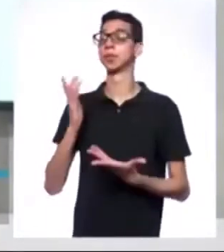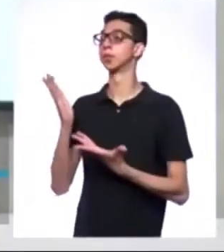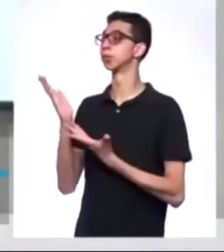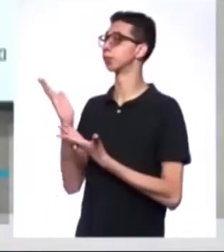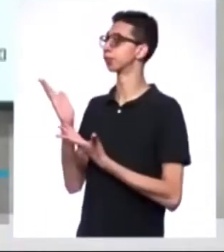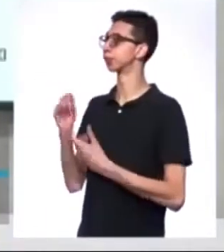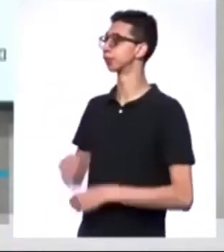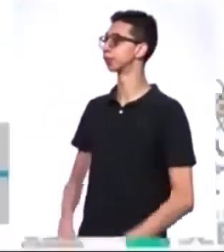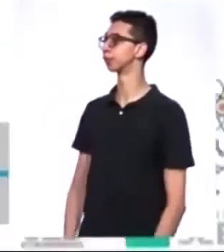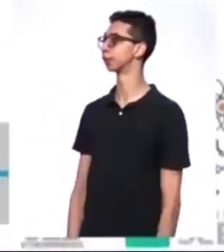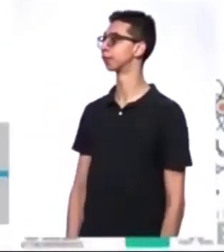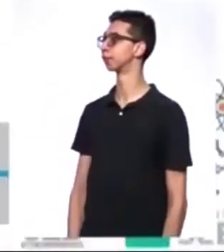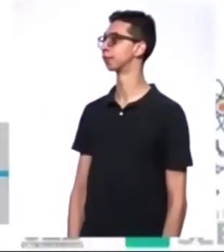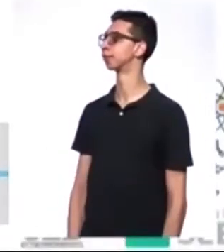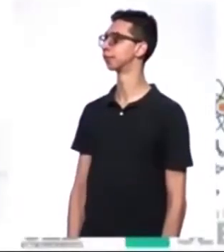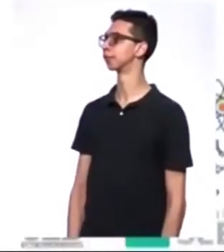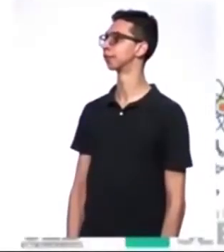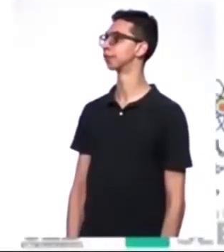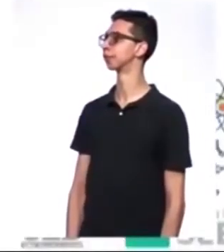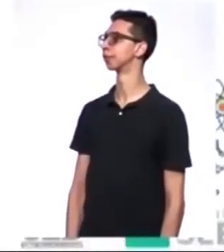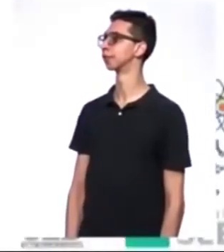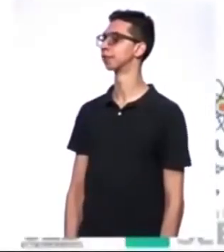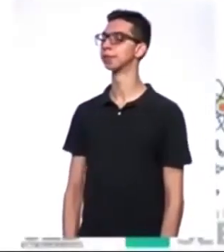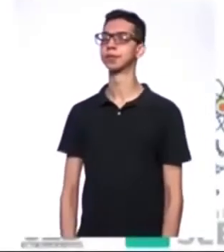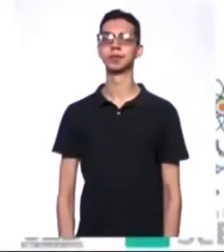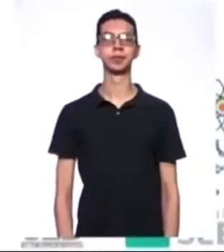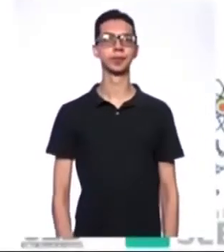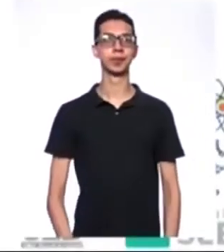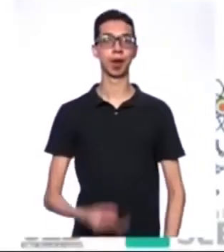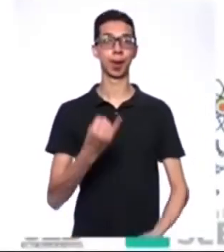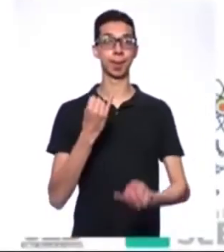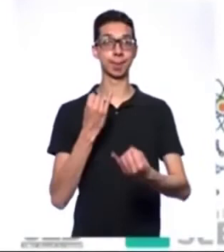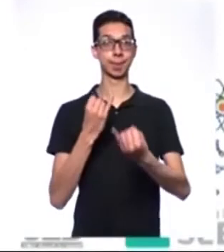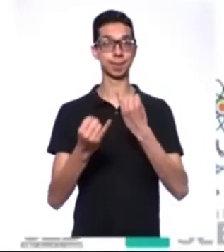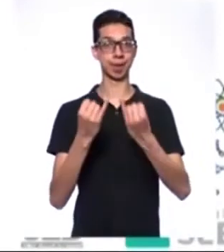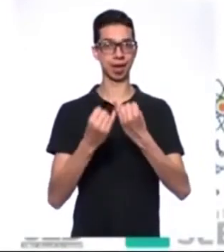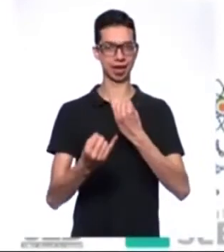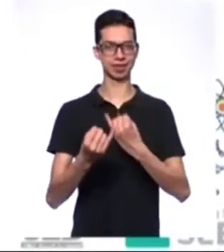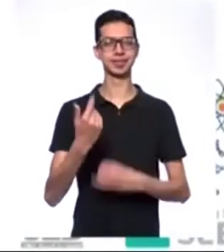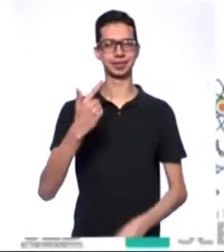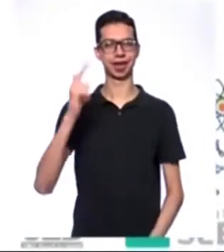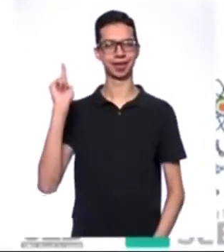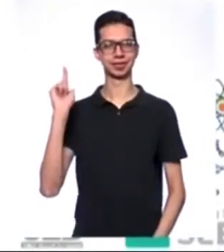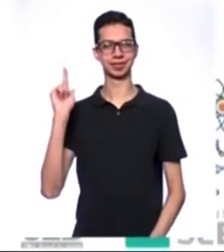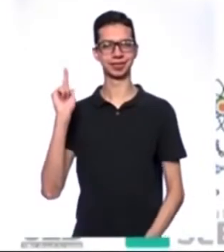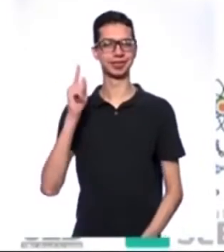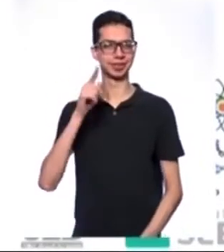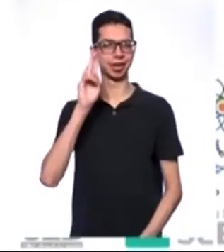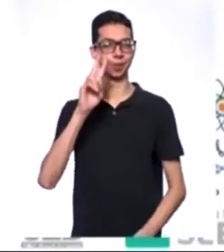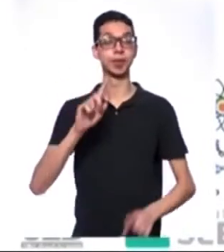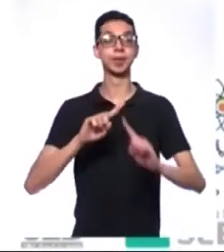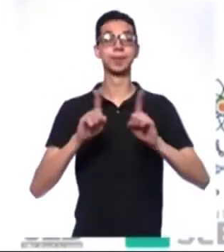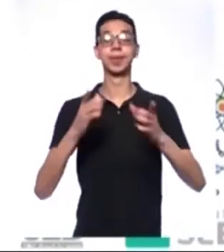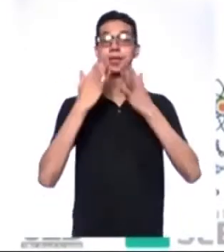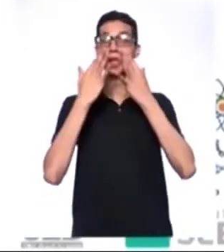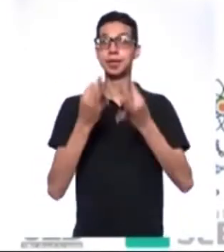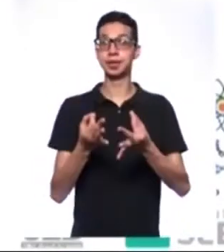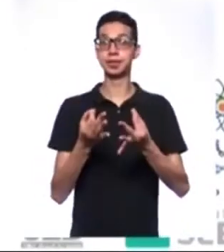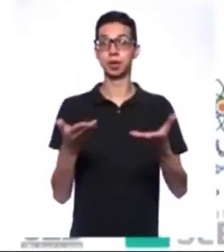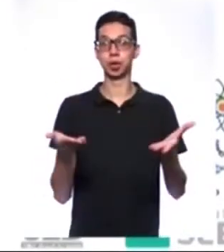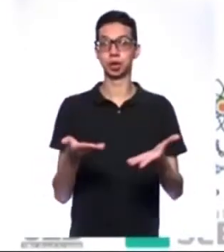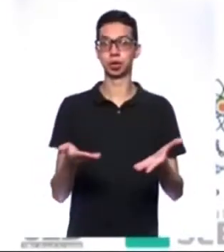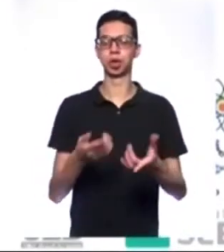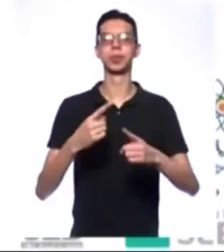na tela vamos lá um outro exemplo agora muito parecido com o anterior mais perto a Atento com essa ideia